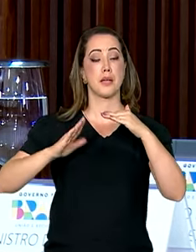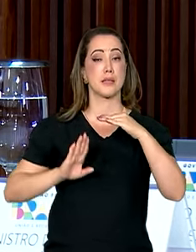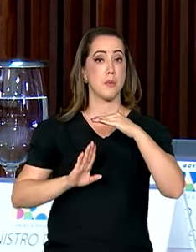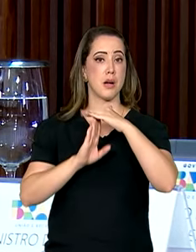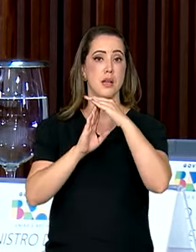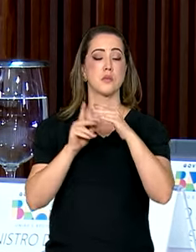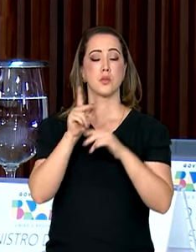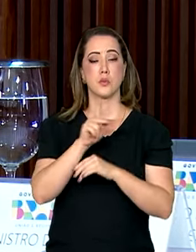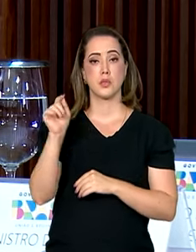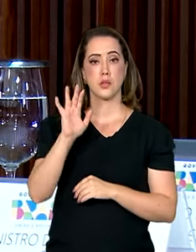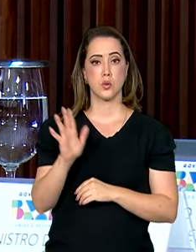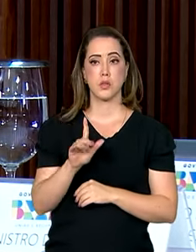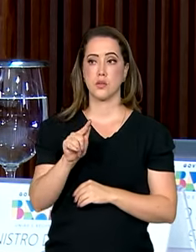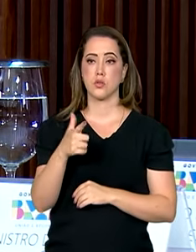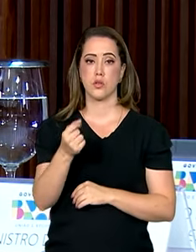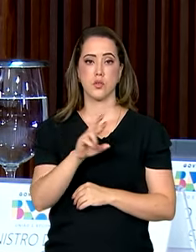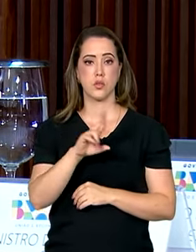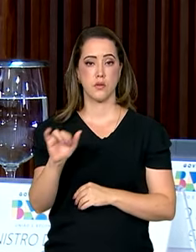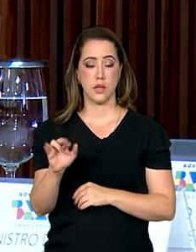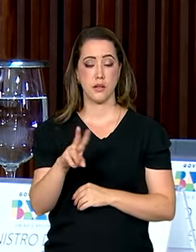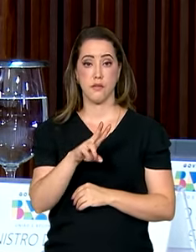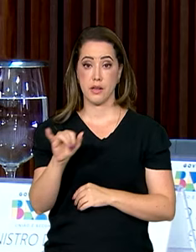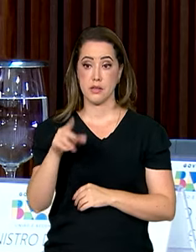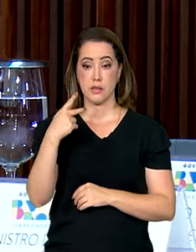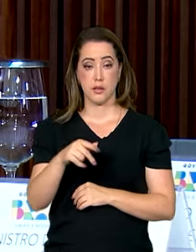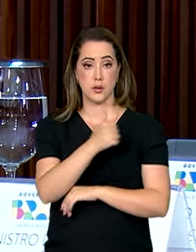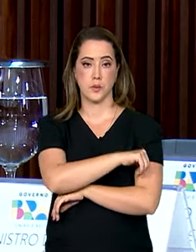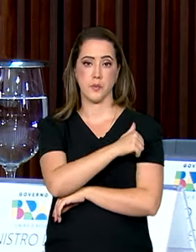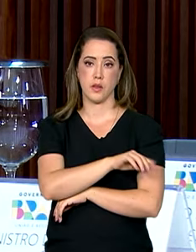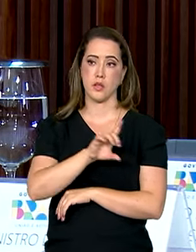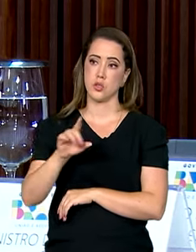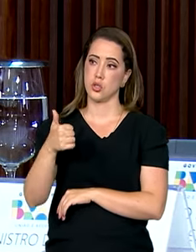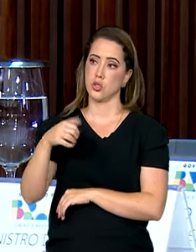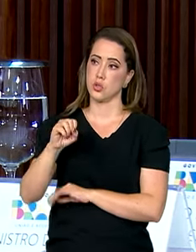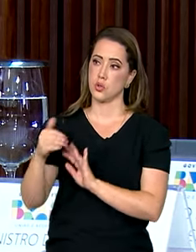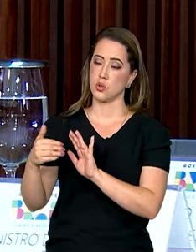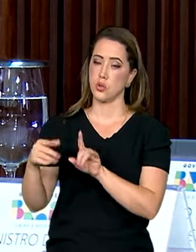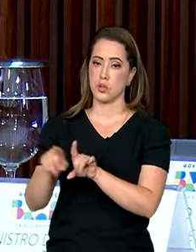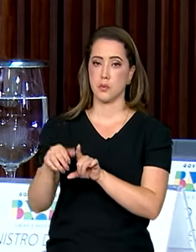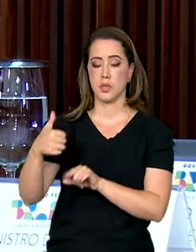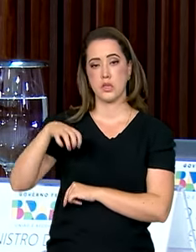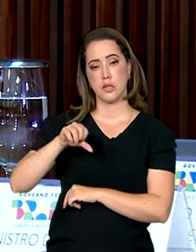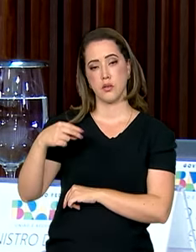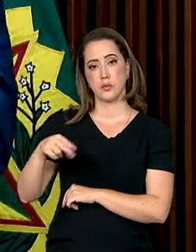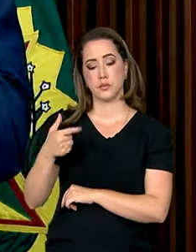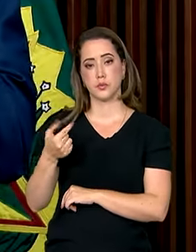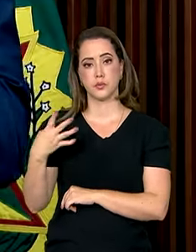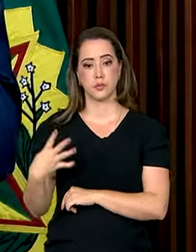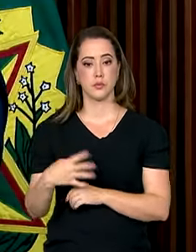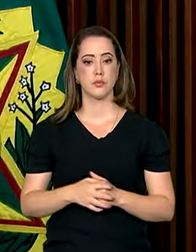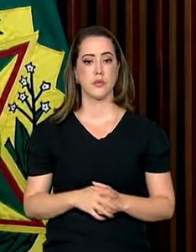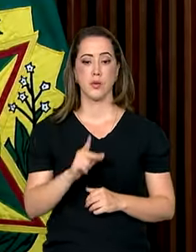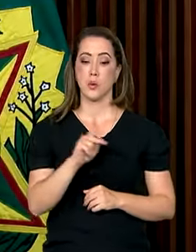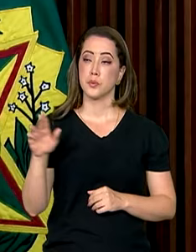brasileira do G20 que será a Cúpula do Rio de Janeiro nos dias 18 e 19 de novembro de 2024 o